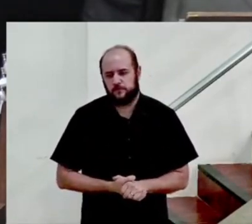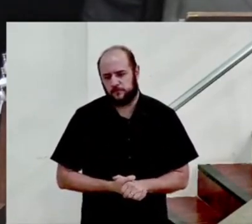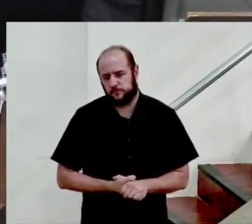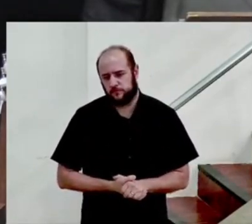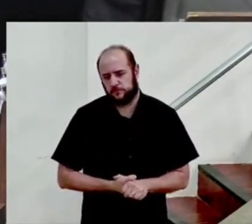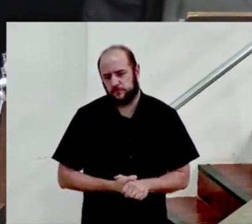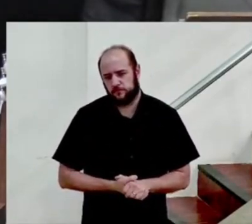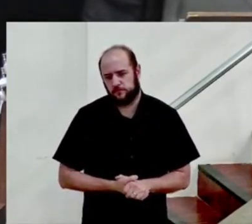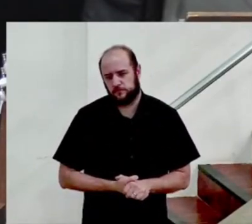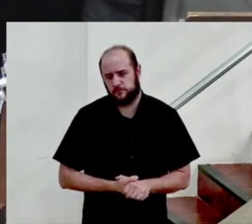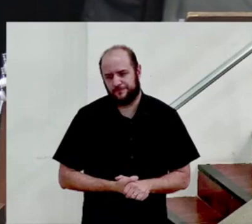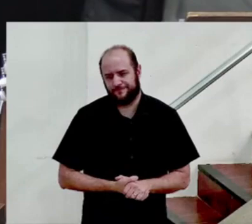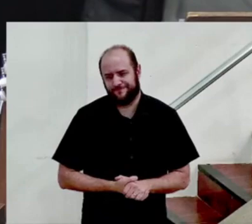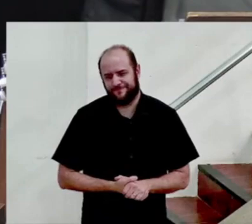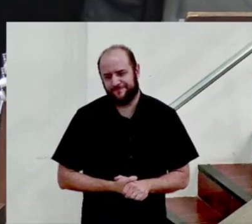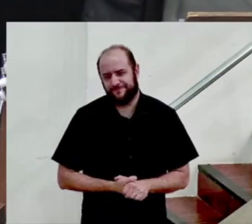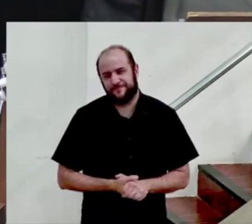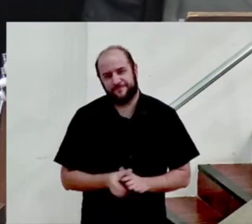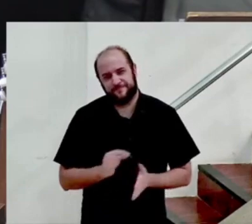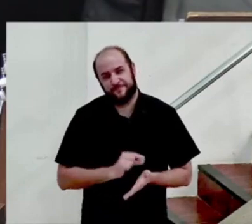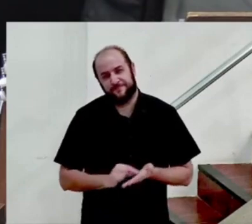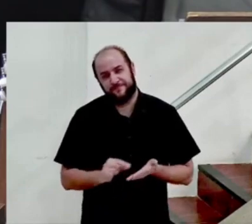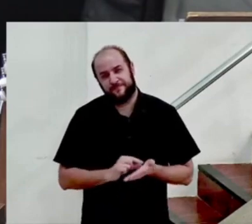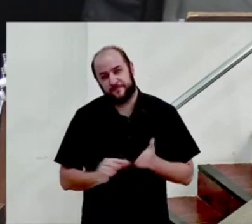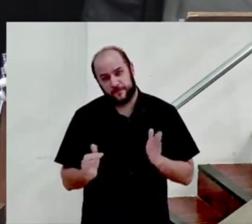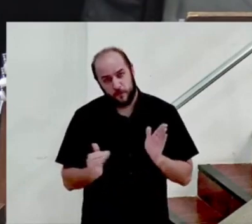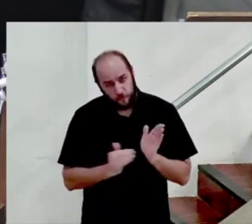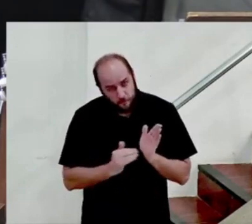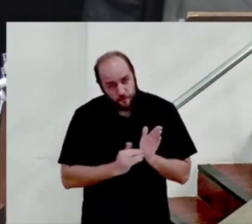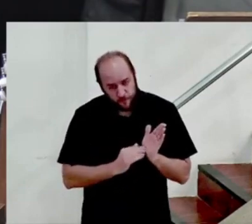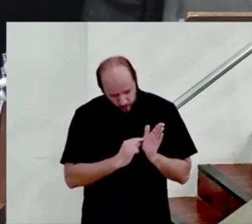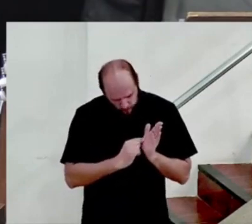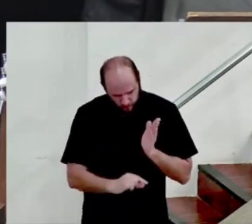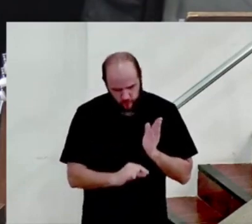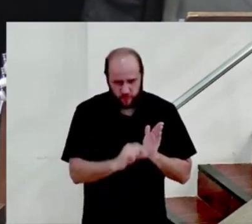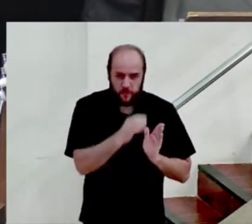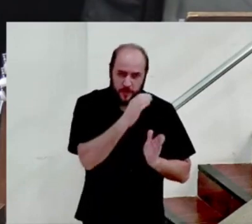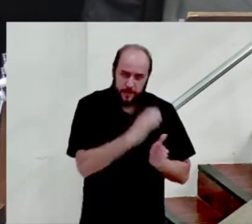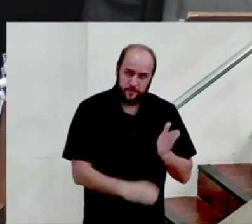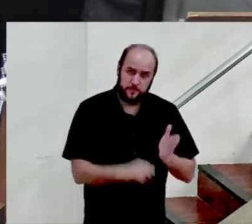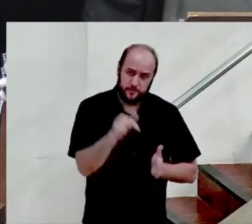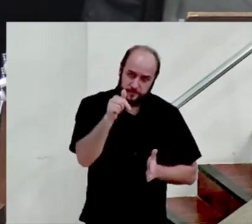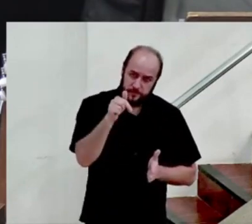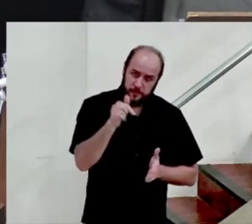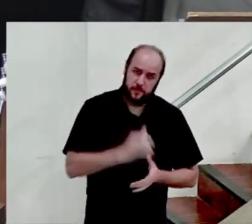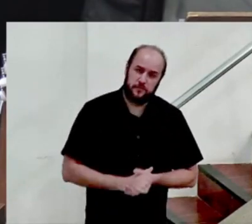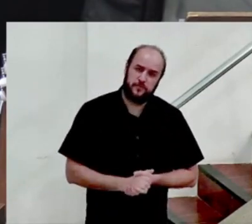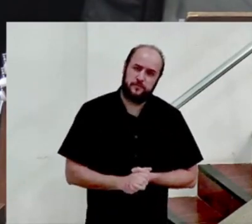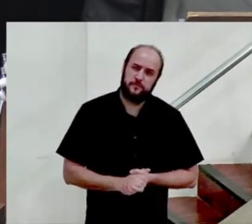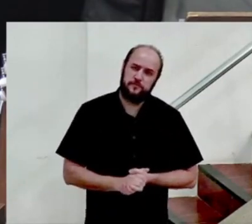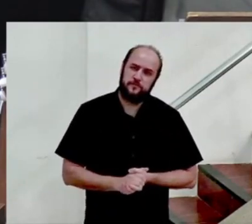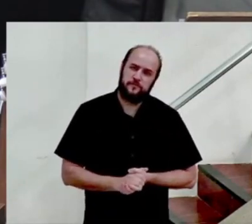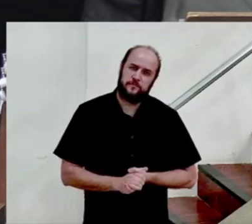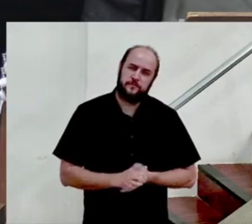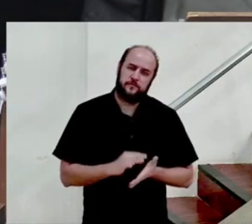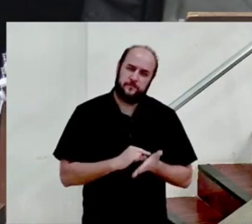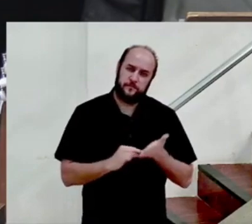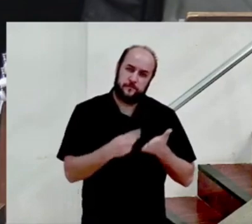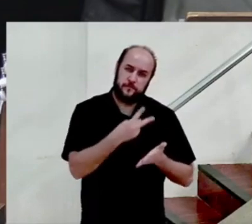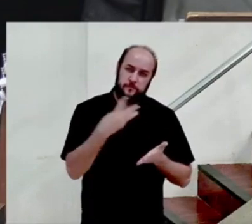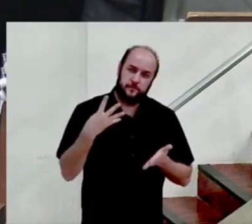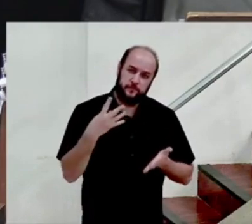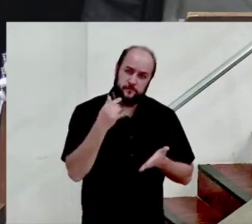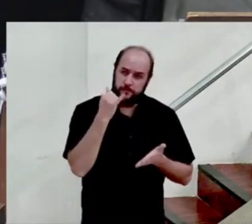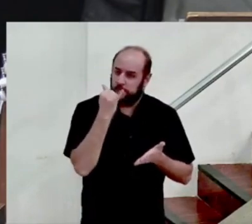O último versículo é justamente o último versículo do capítulo 7. Versículo 24 fala